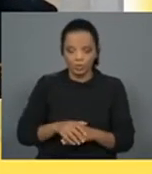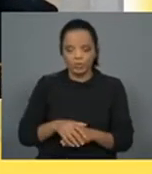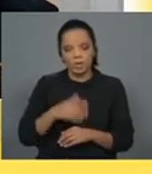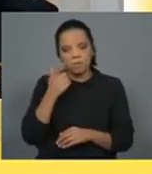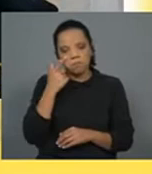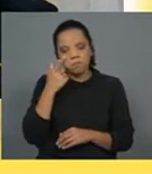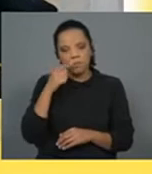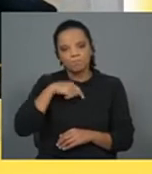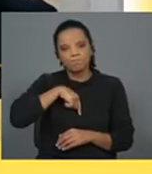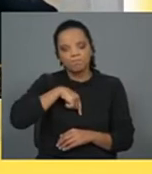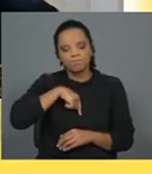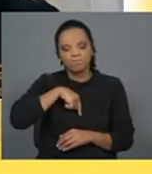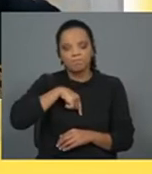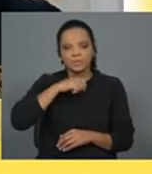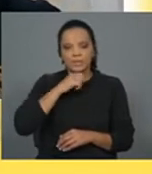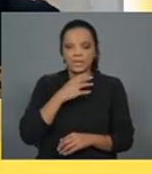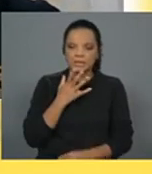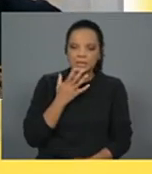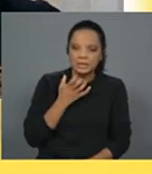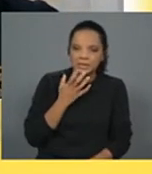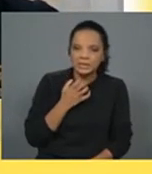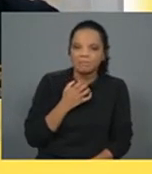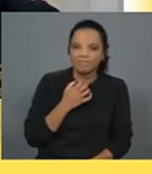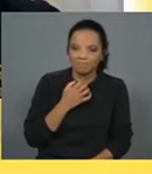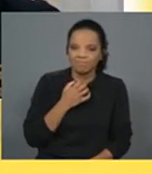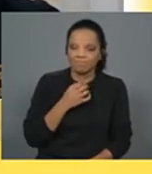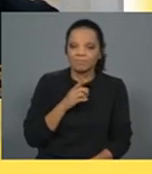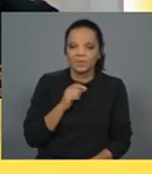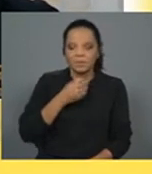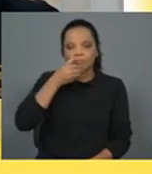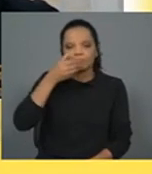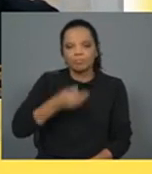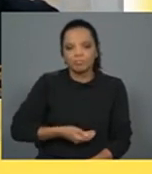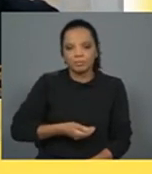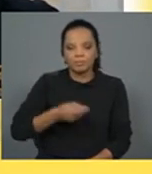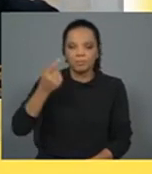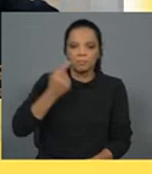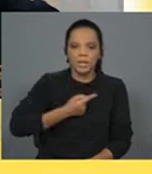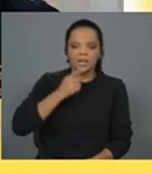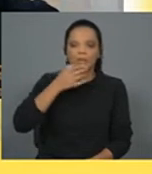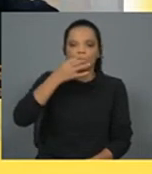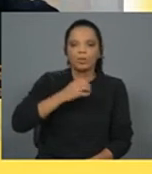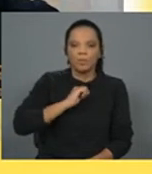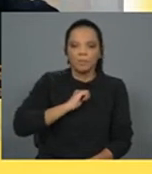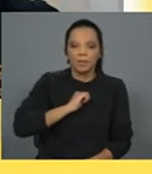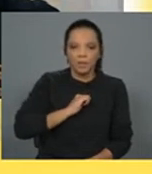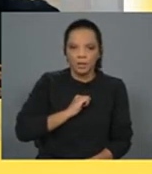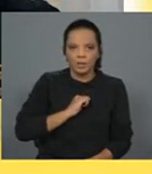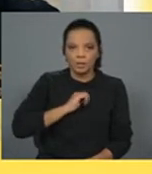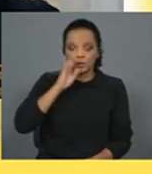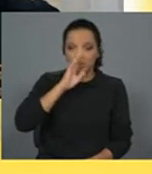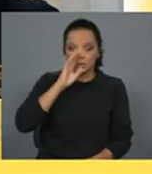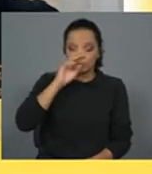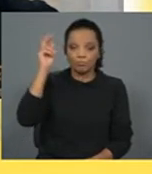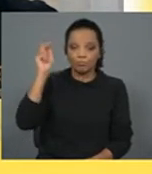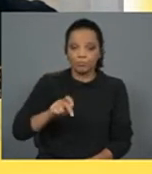conhecedores, prevenidos e sapientes daquilo que devem ser os nossos comportamentos se formos